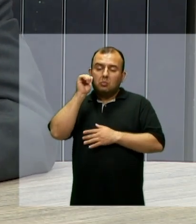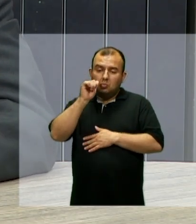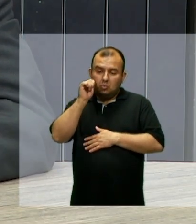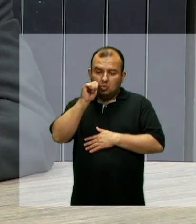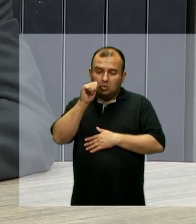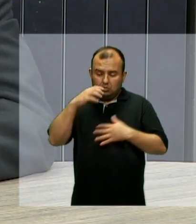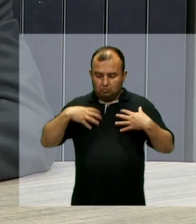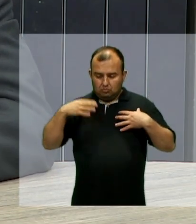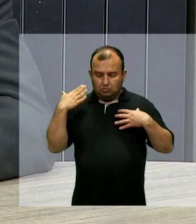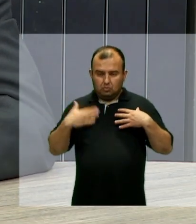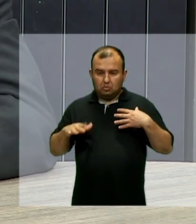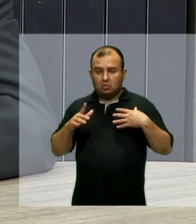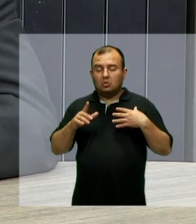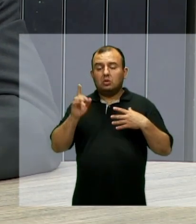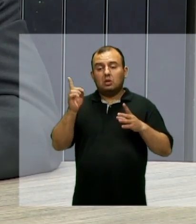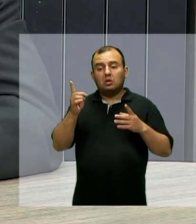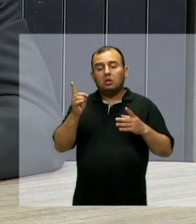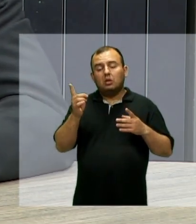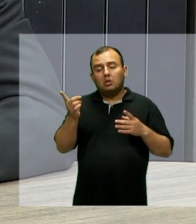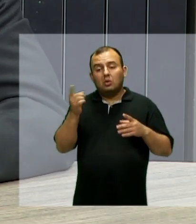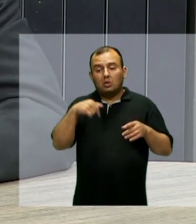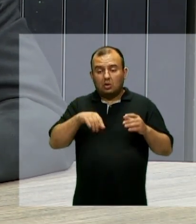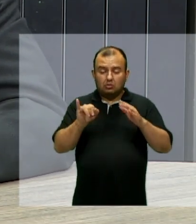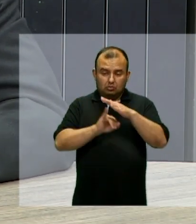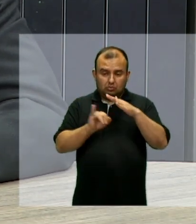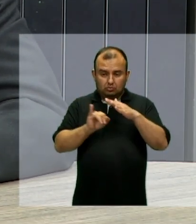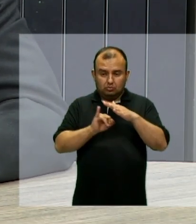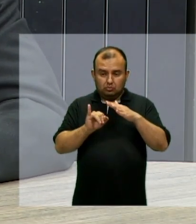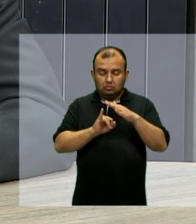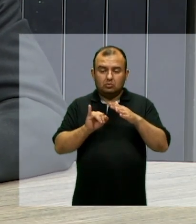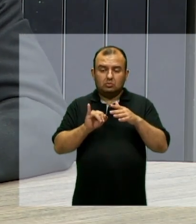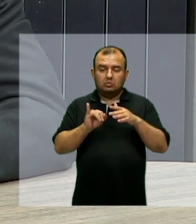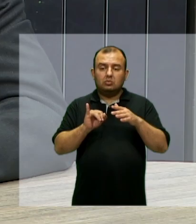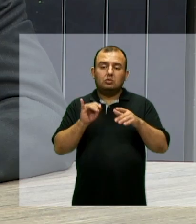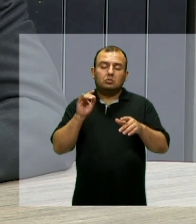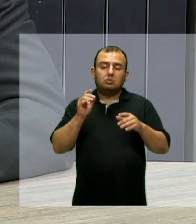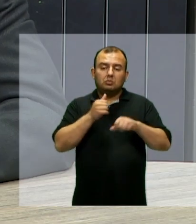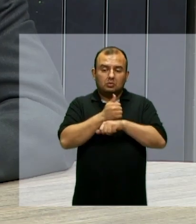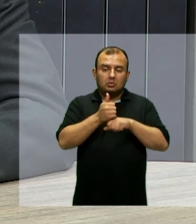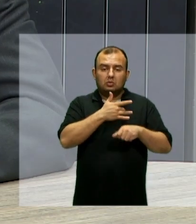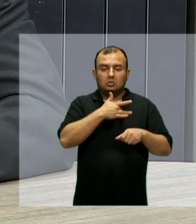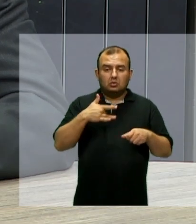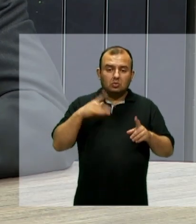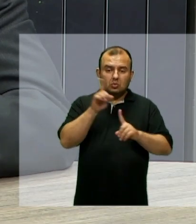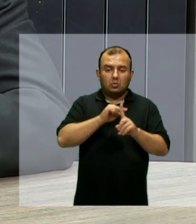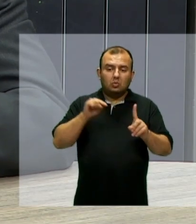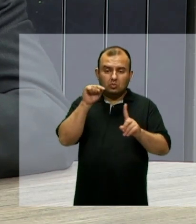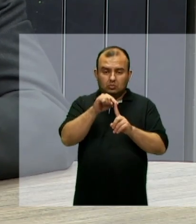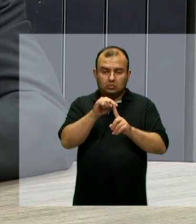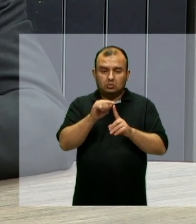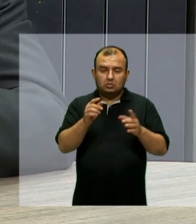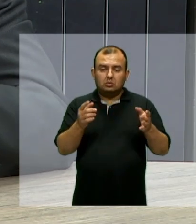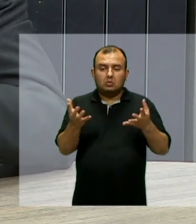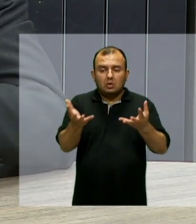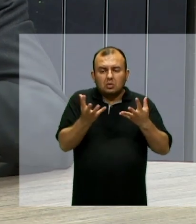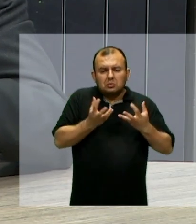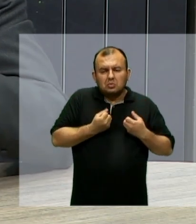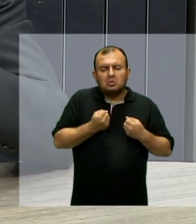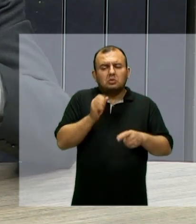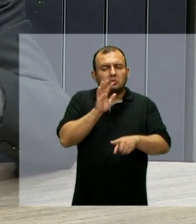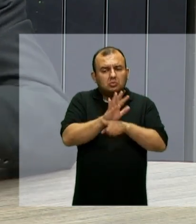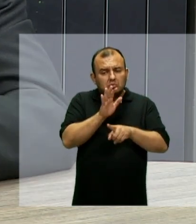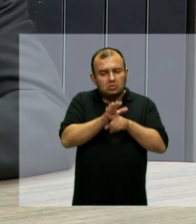um instituto que vai ser composto não obrigatoriamente só por profissionais da saúde, mas que tem o objetivo de acolher, de amparar,